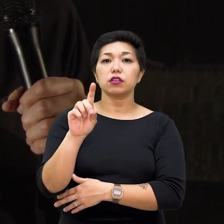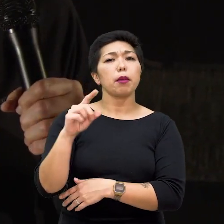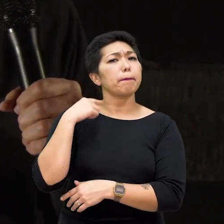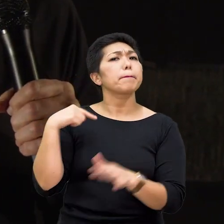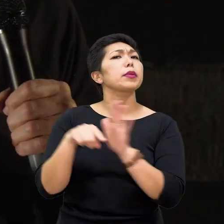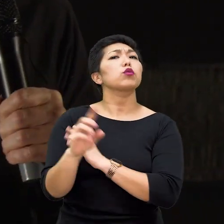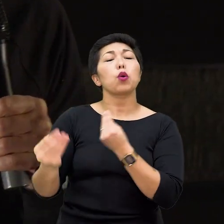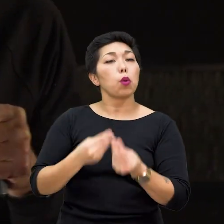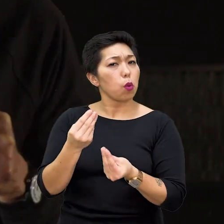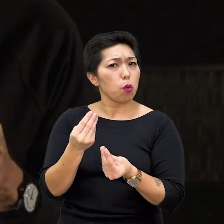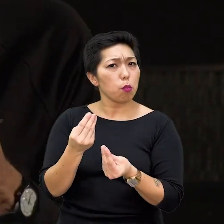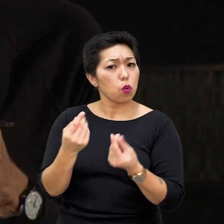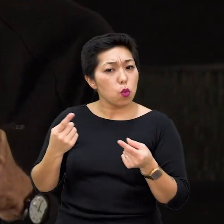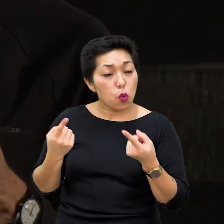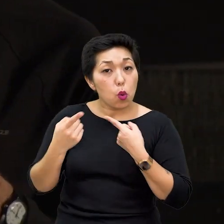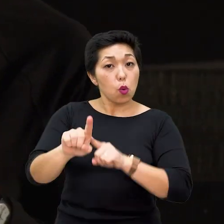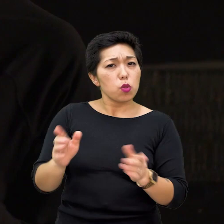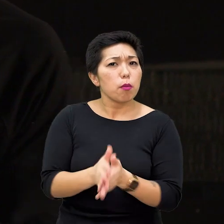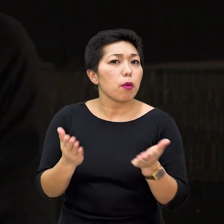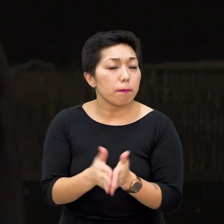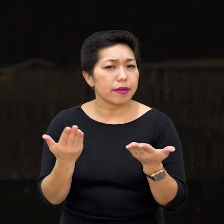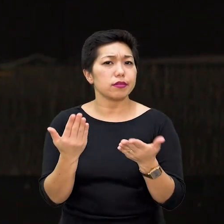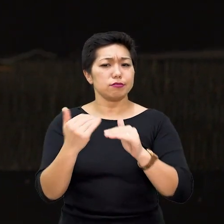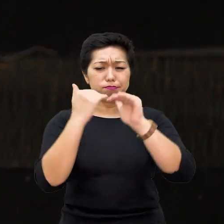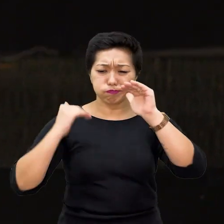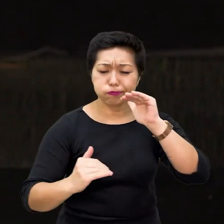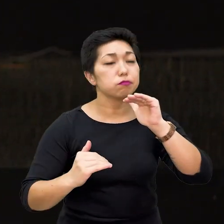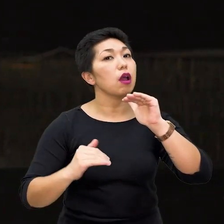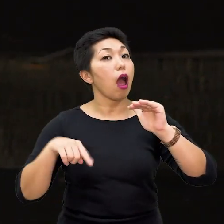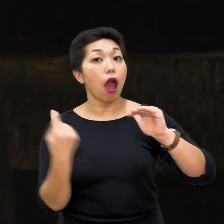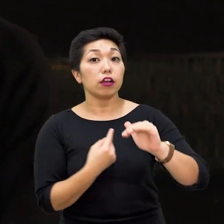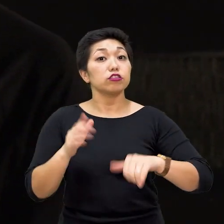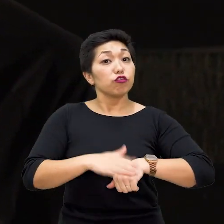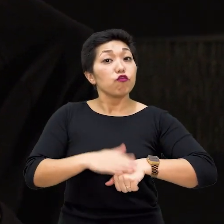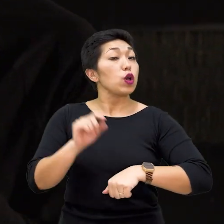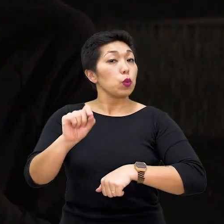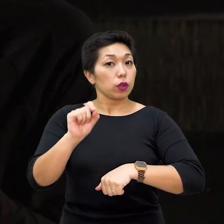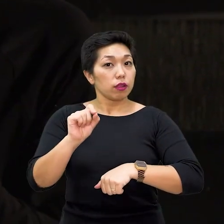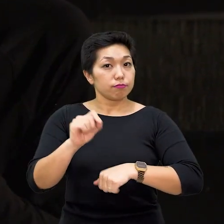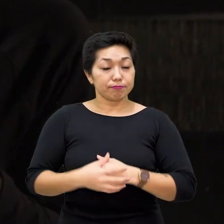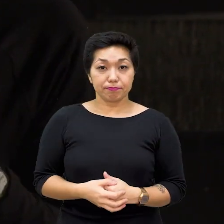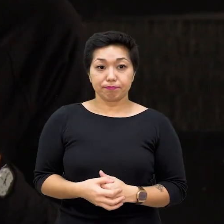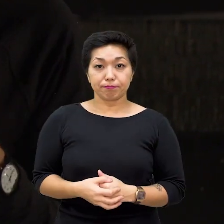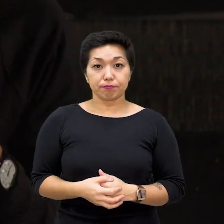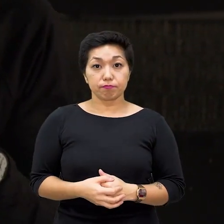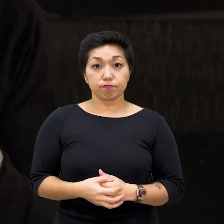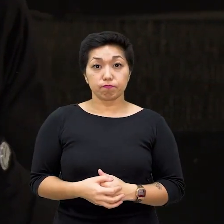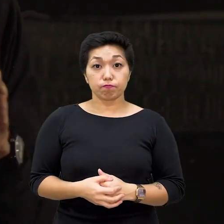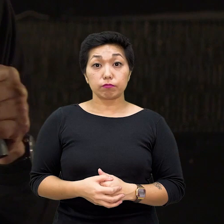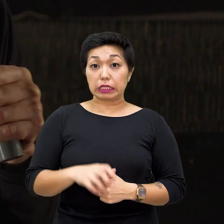a pobreza, a desigualdade, o que é que nós temos por fazer? E acharam que,